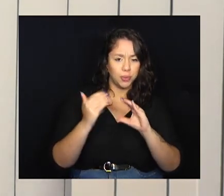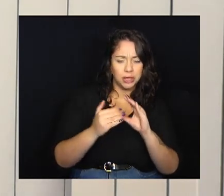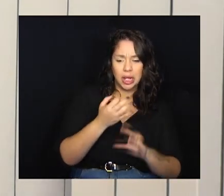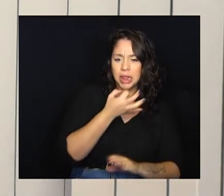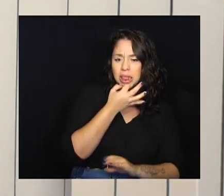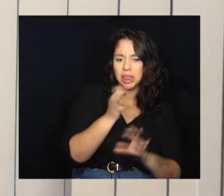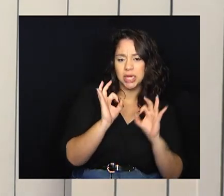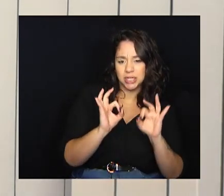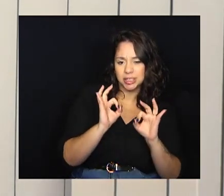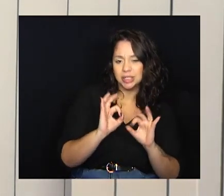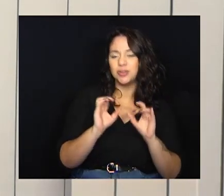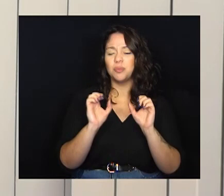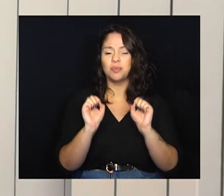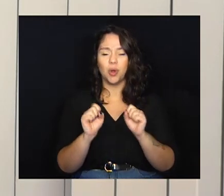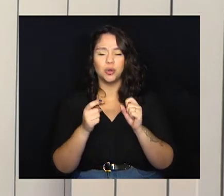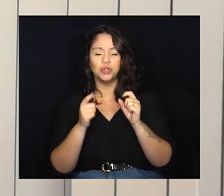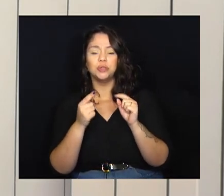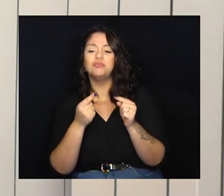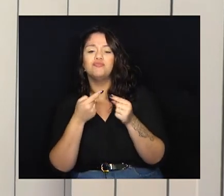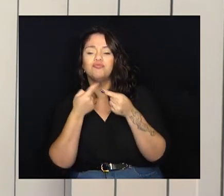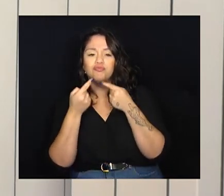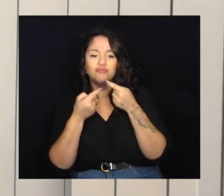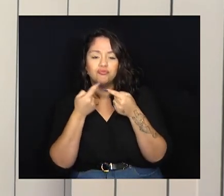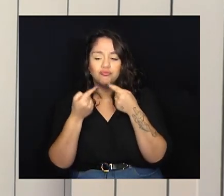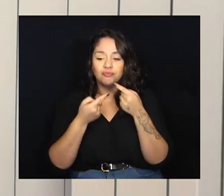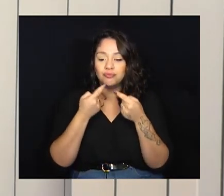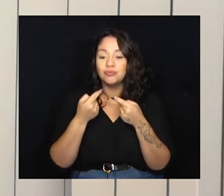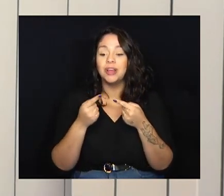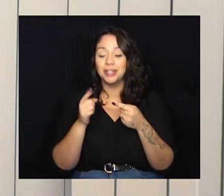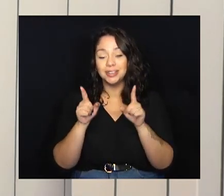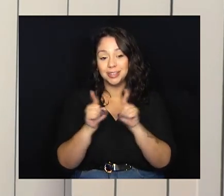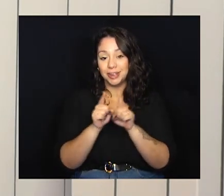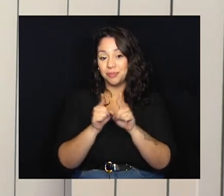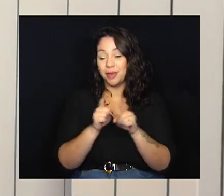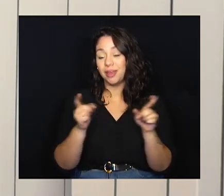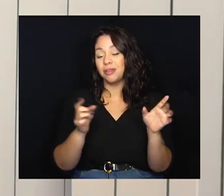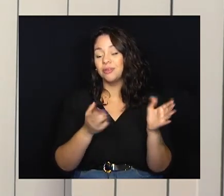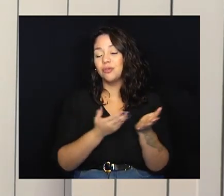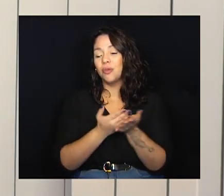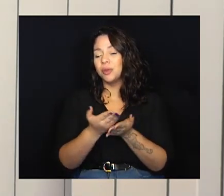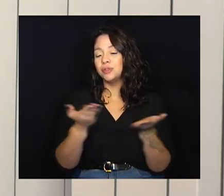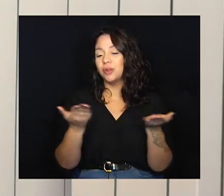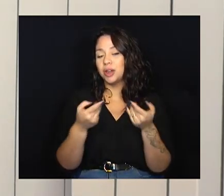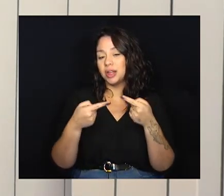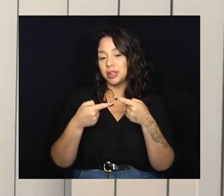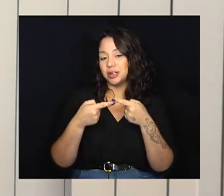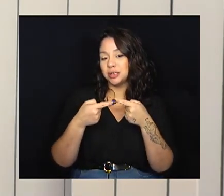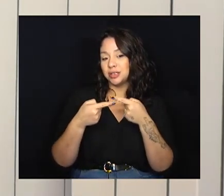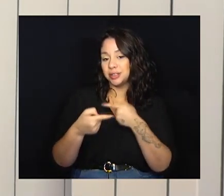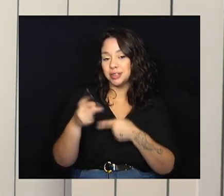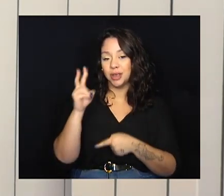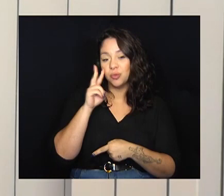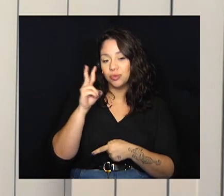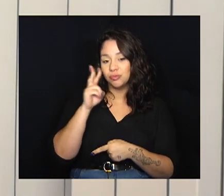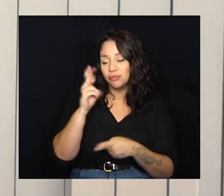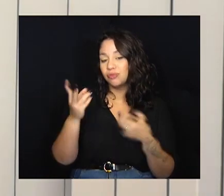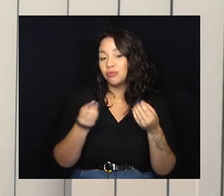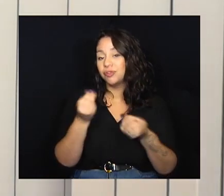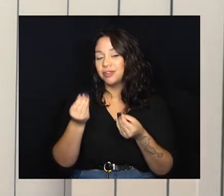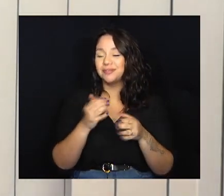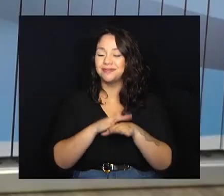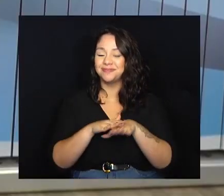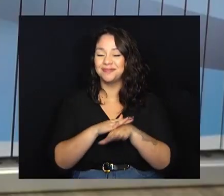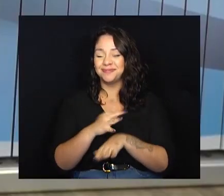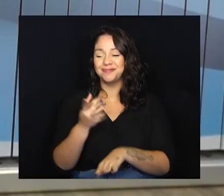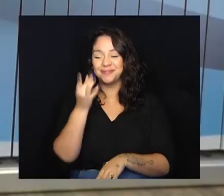uma crítica construtiva como que você tá nesta segunda-feira com a semana iniciando manda para gente que a gente conversa ao